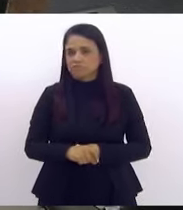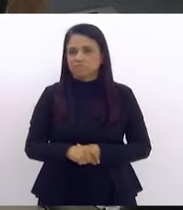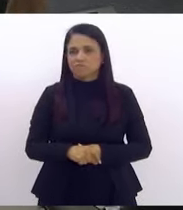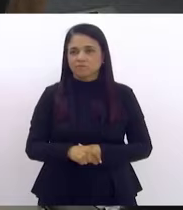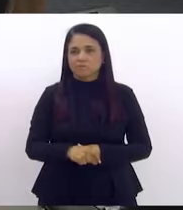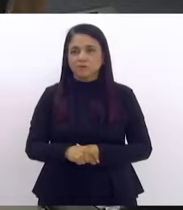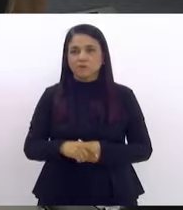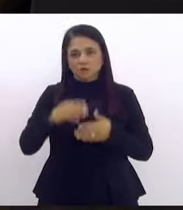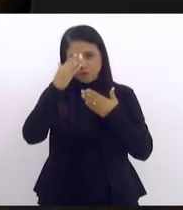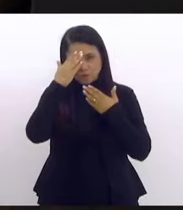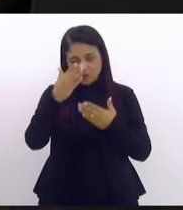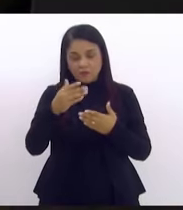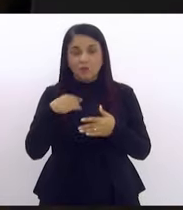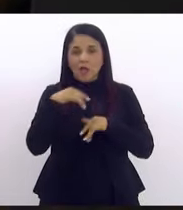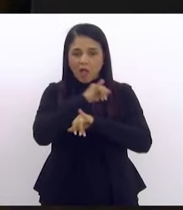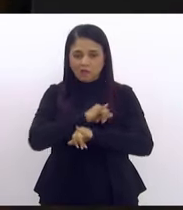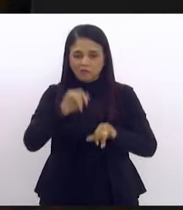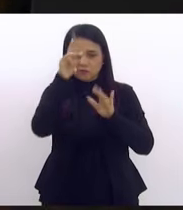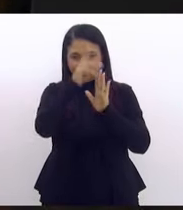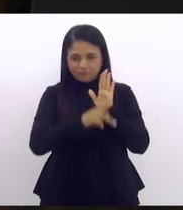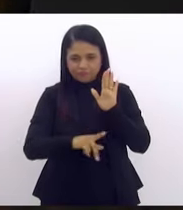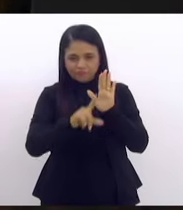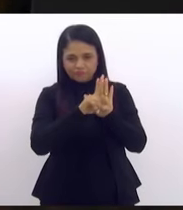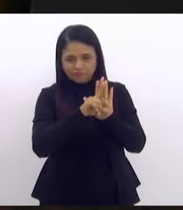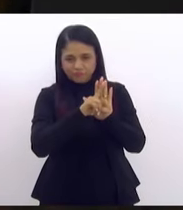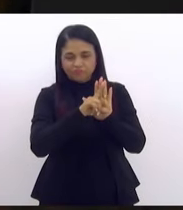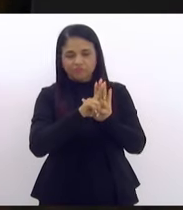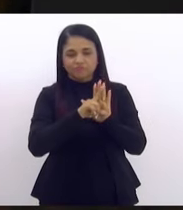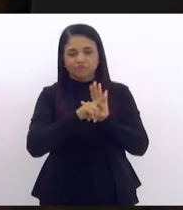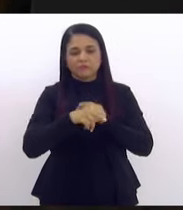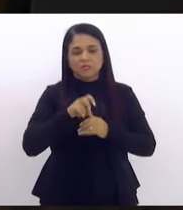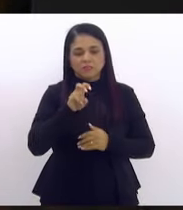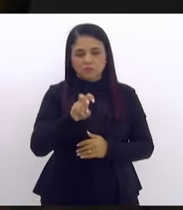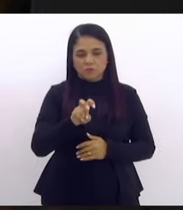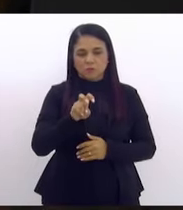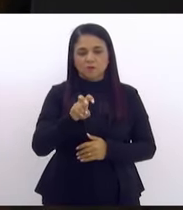Obrigado, deputado Luiz. Anuncio projeto de lei número